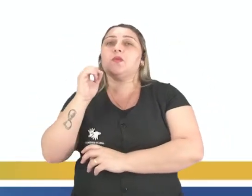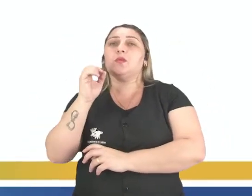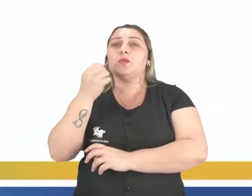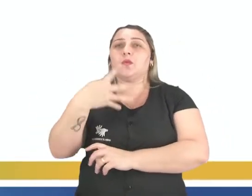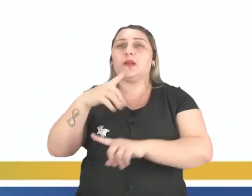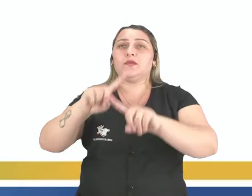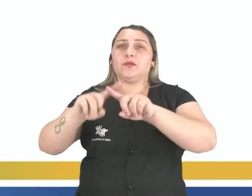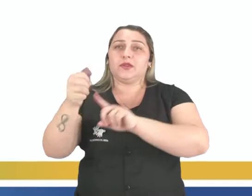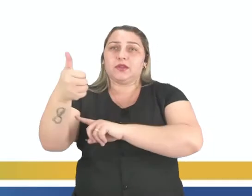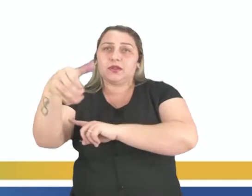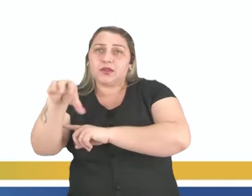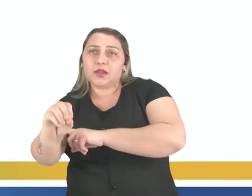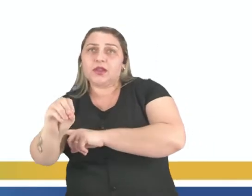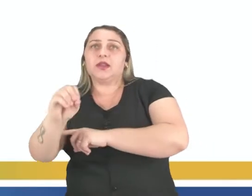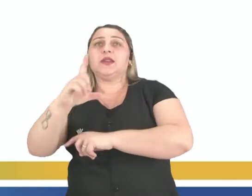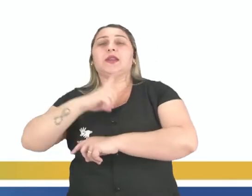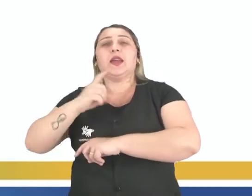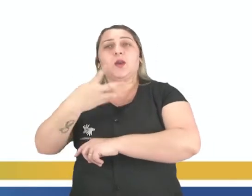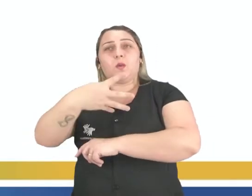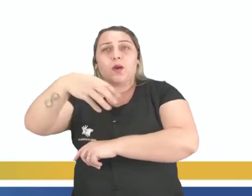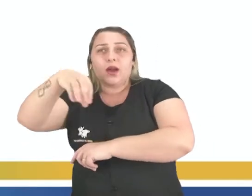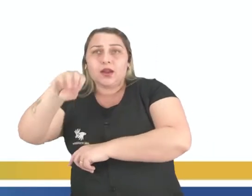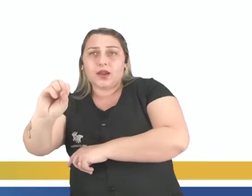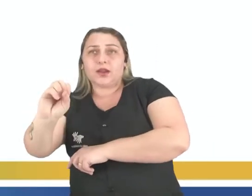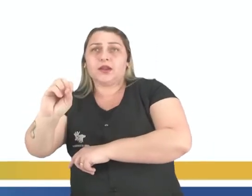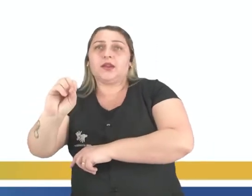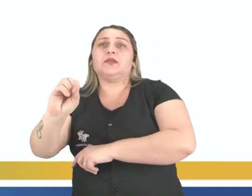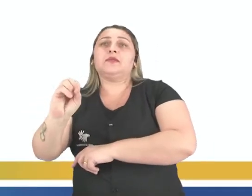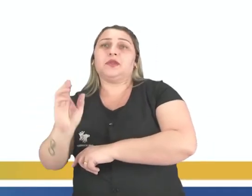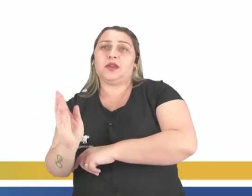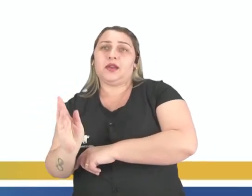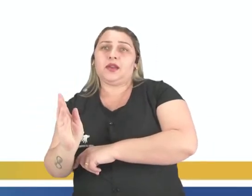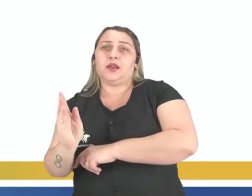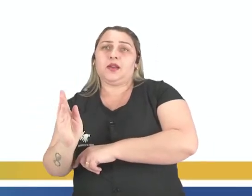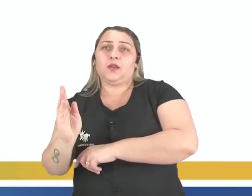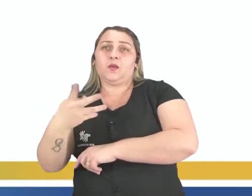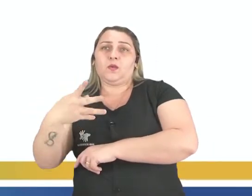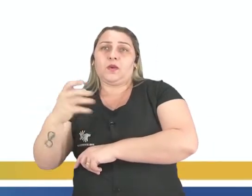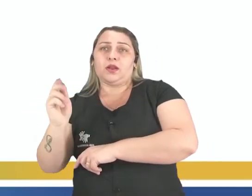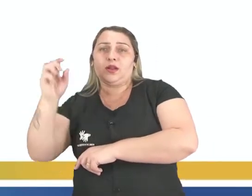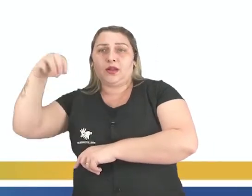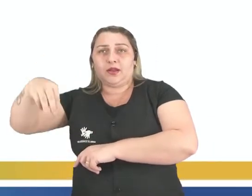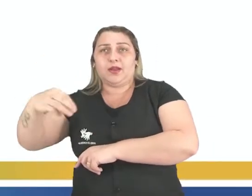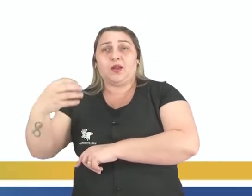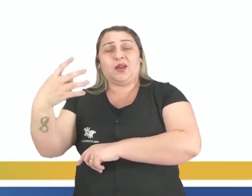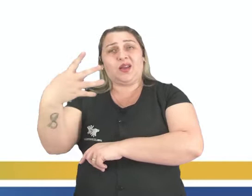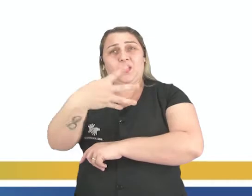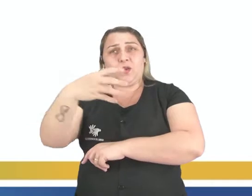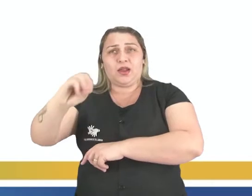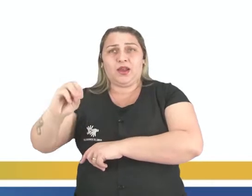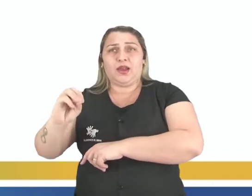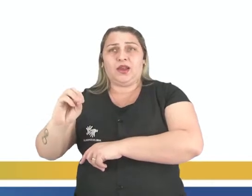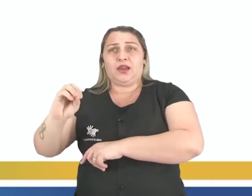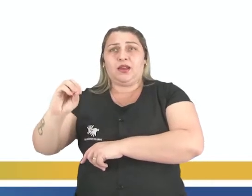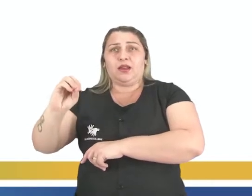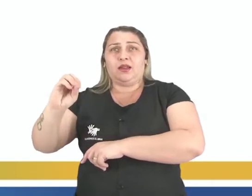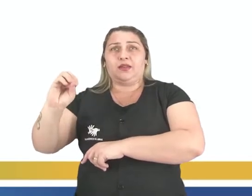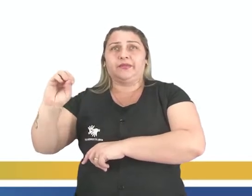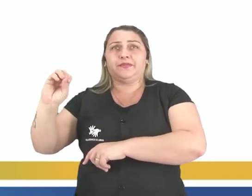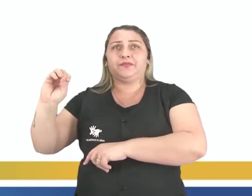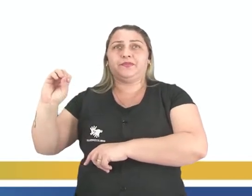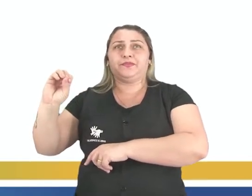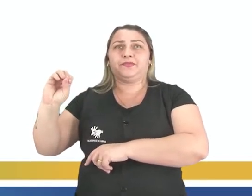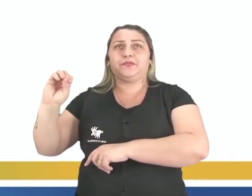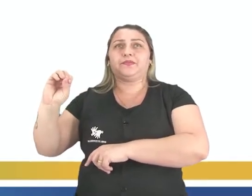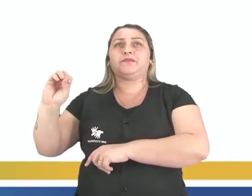vezes 10, né, eu tenho 40. Então, 4 quilômetros é equivalente a 40 hectômetros. Se eu multiplico por 10